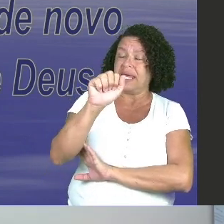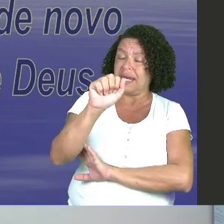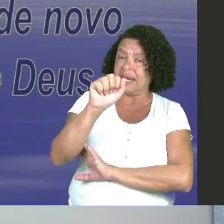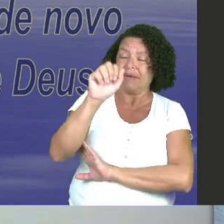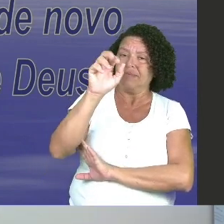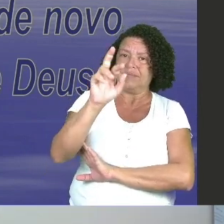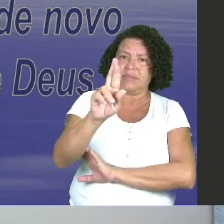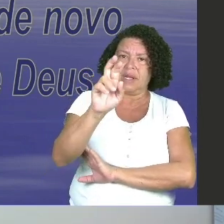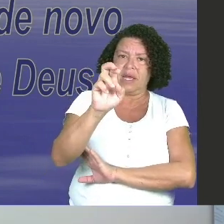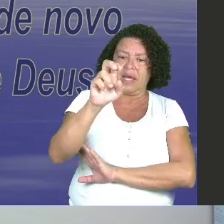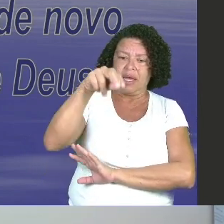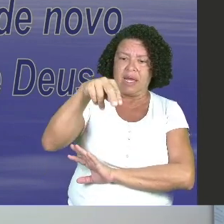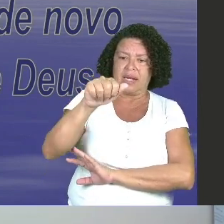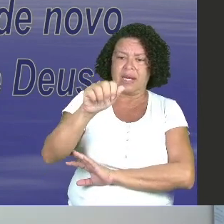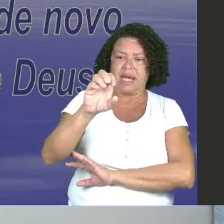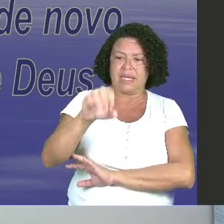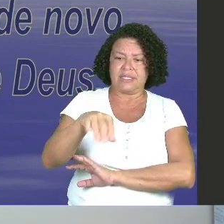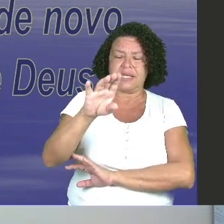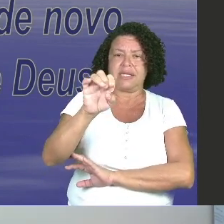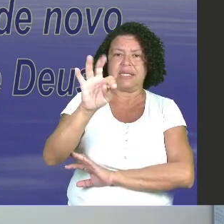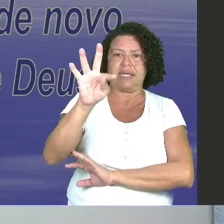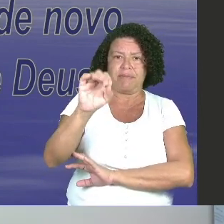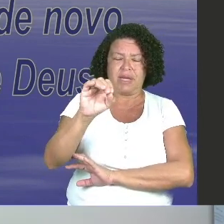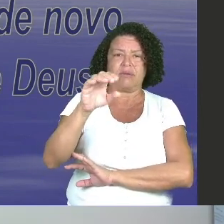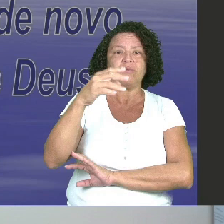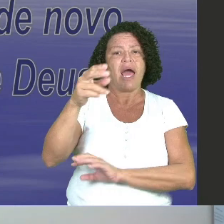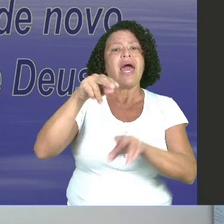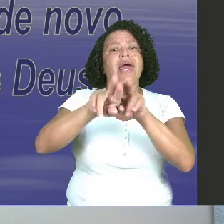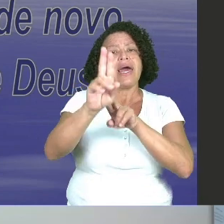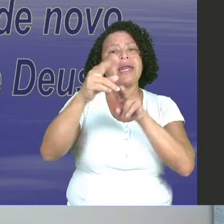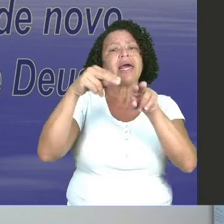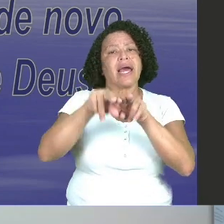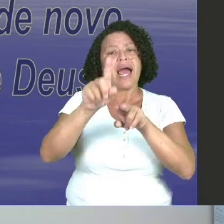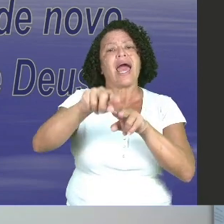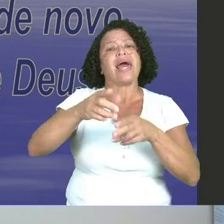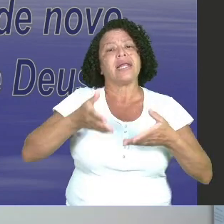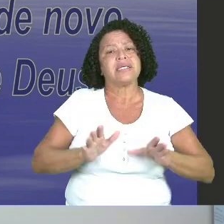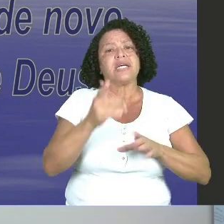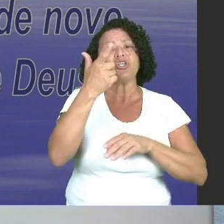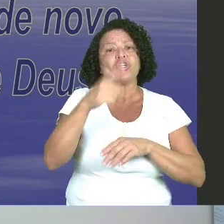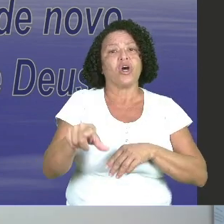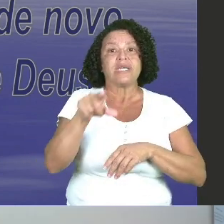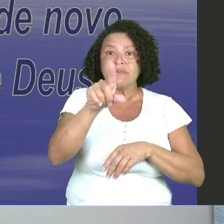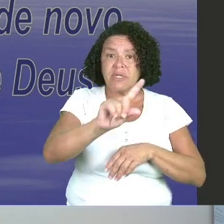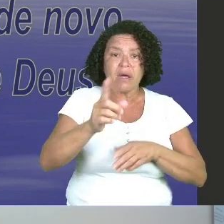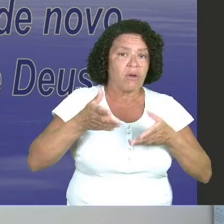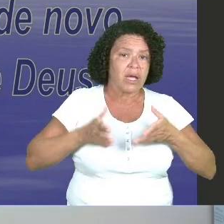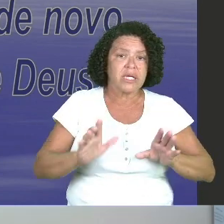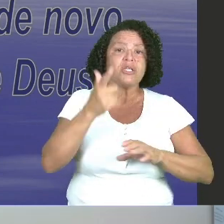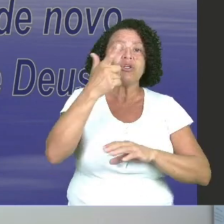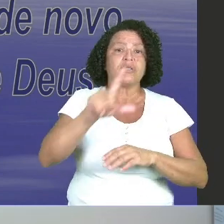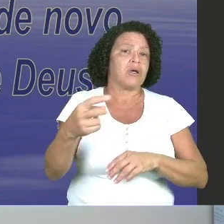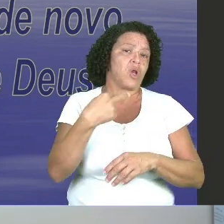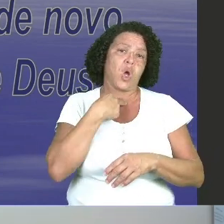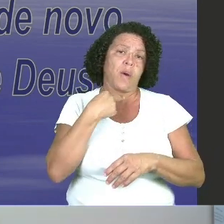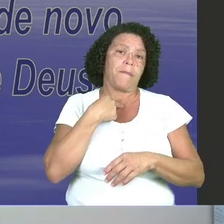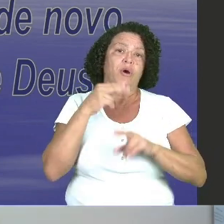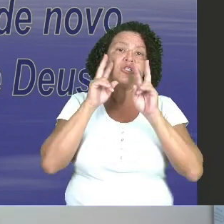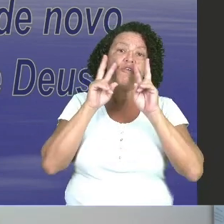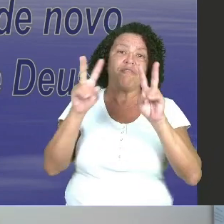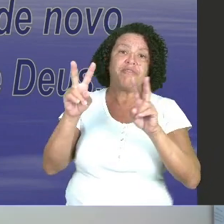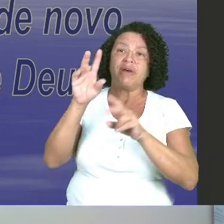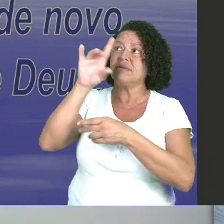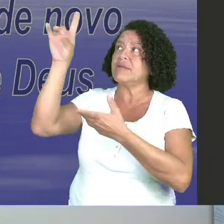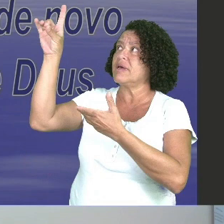Reencarnação, nascer de novo. Aquele que não nascer de novo não pode ver o reino